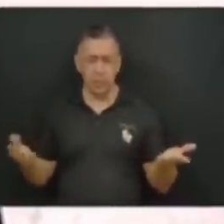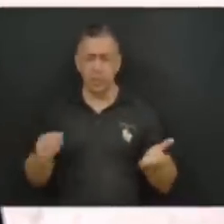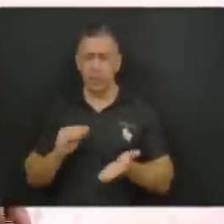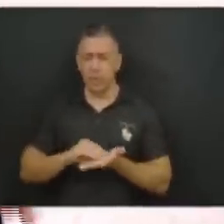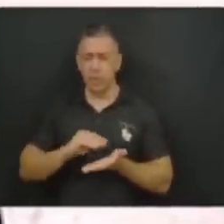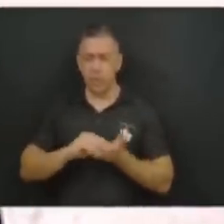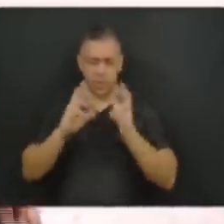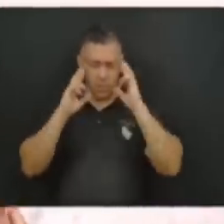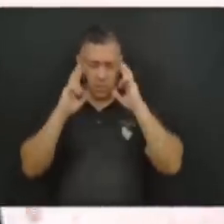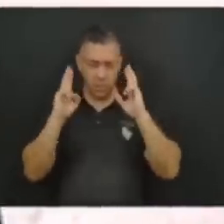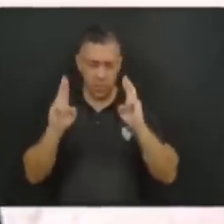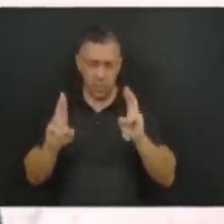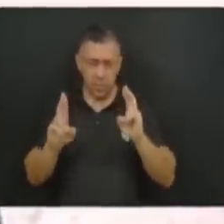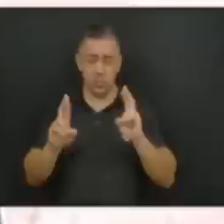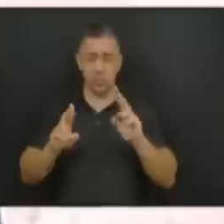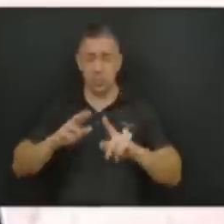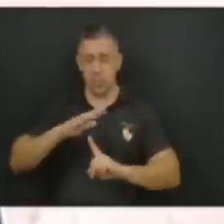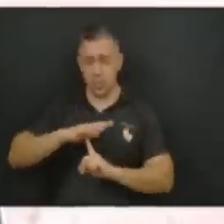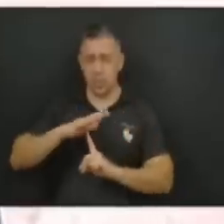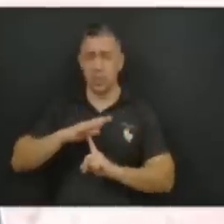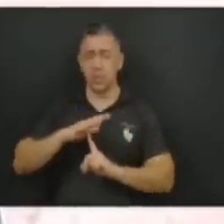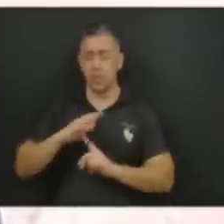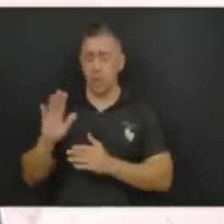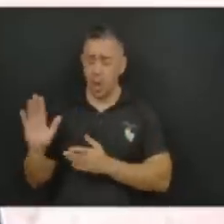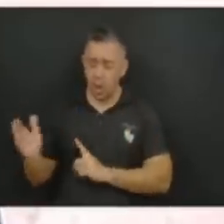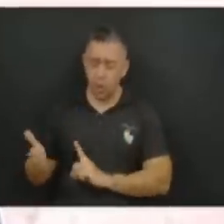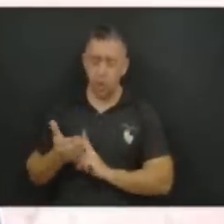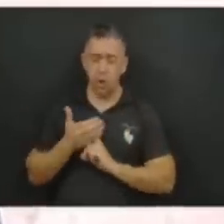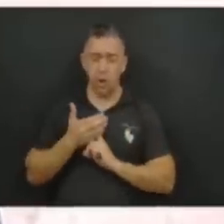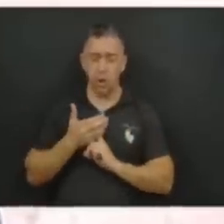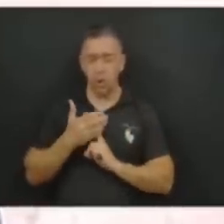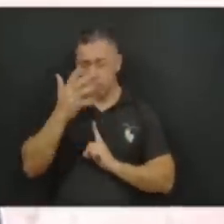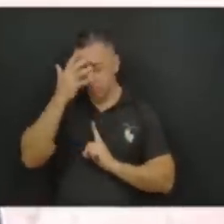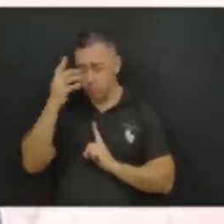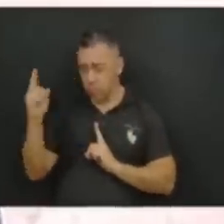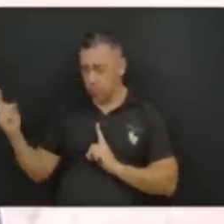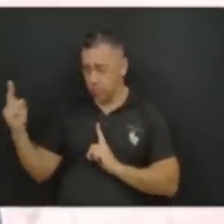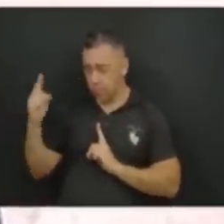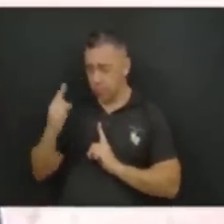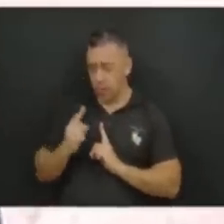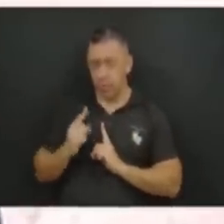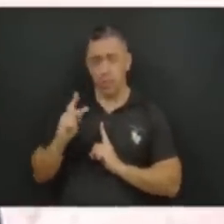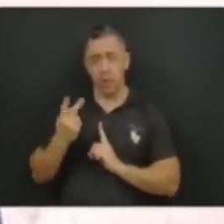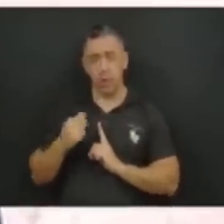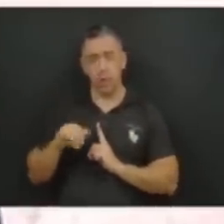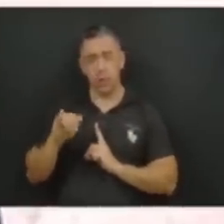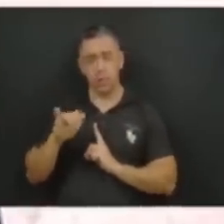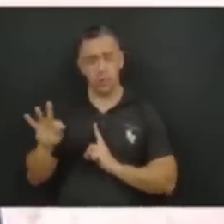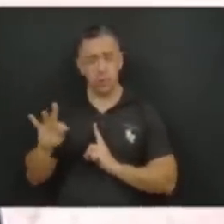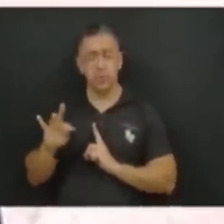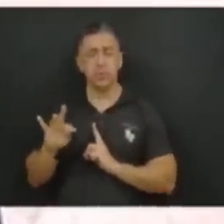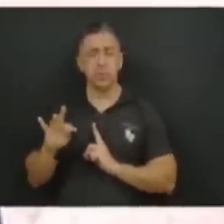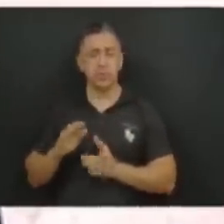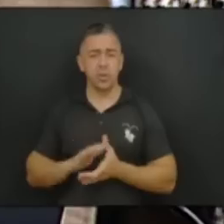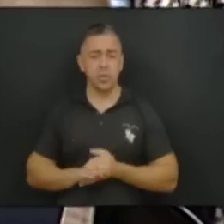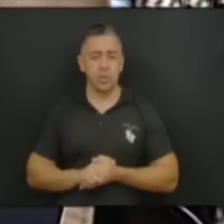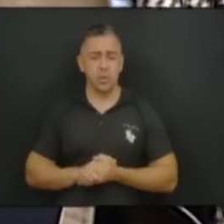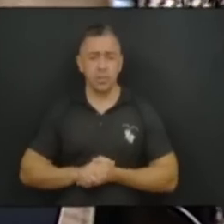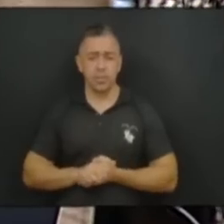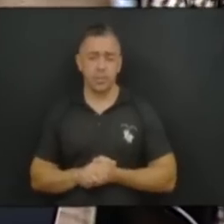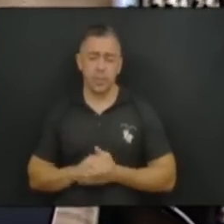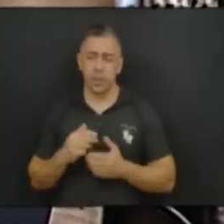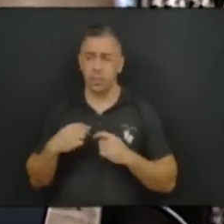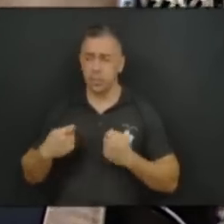desrespeitosa no Paraná a cole muitos haitianos e a gente tem que ter o máximo de respeito a todas as nações o